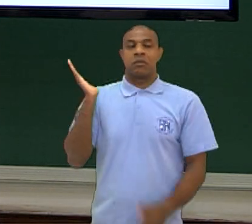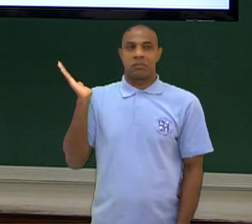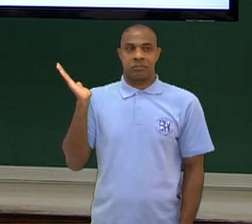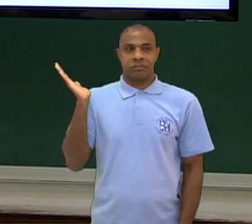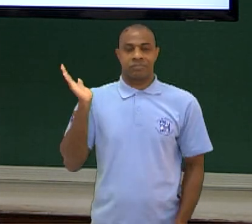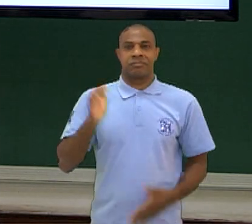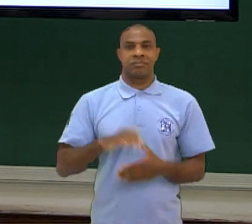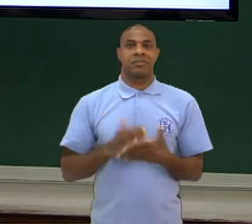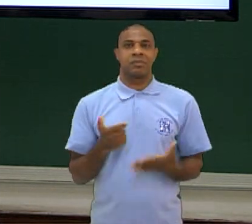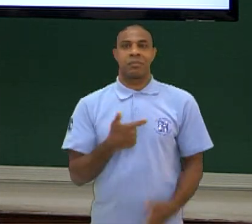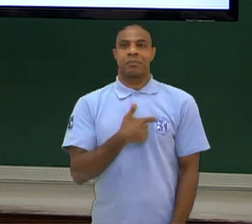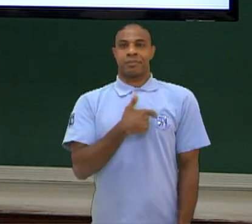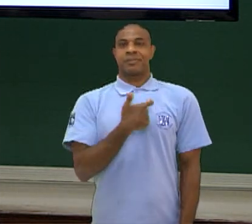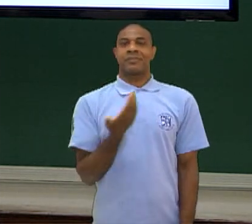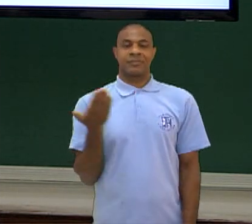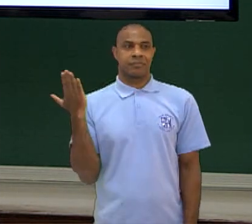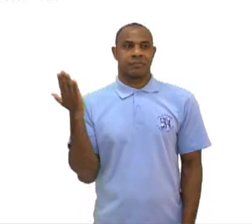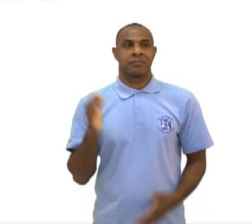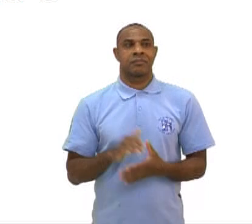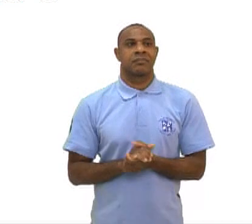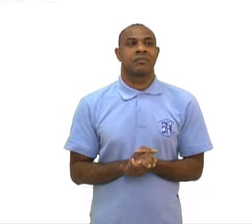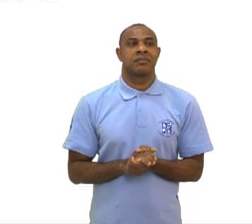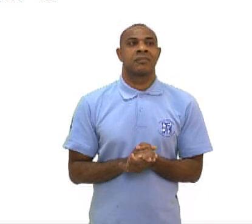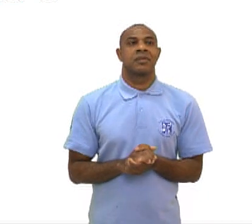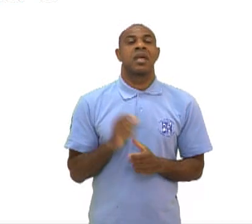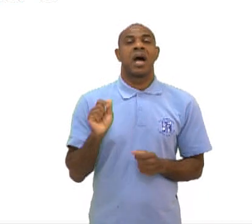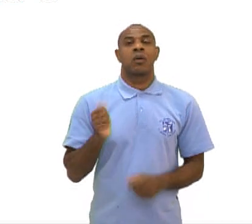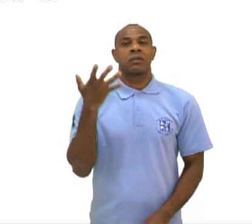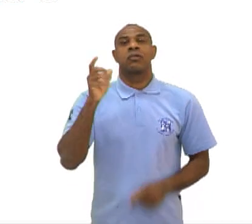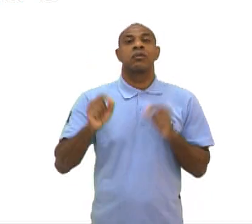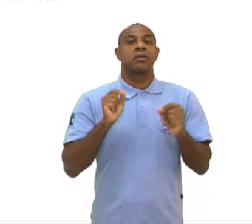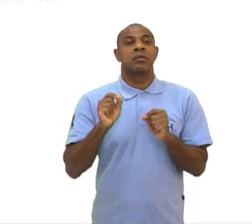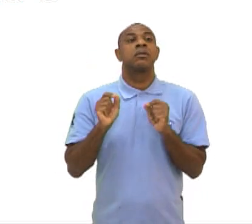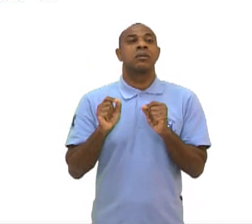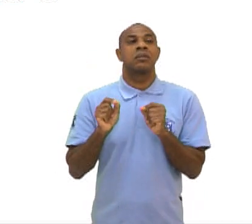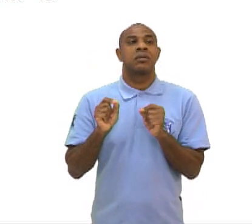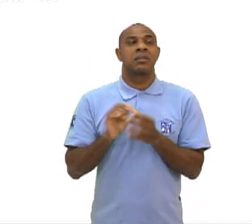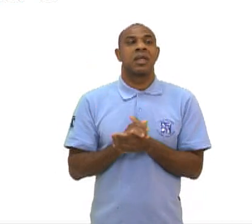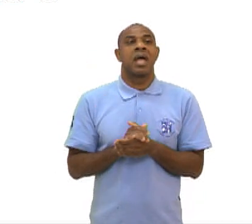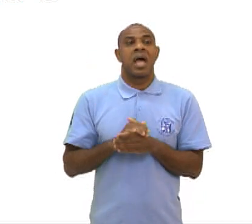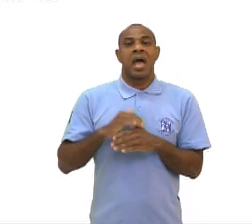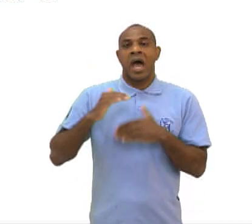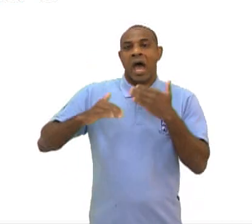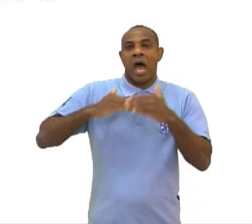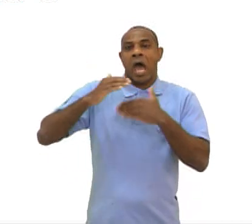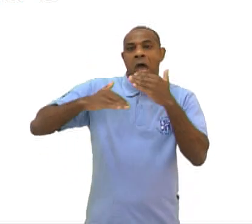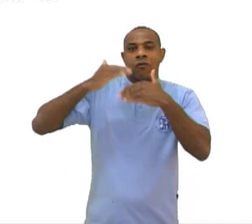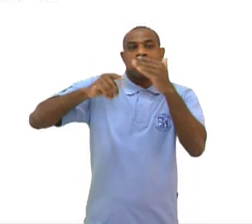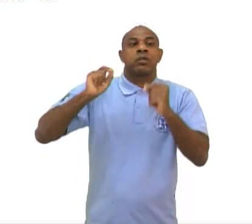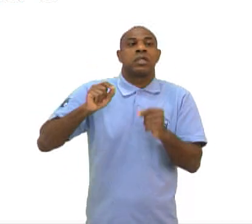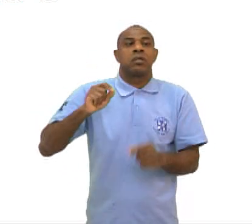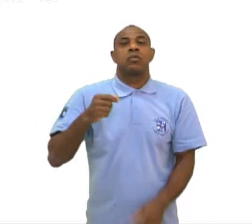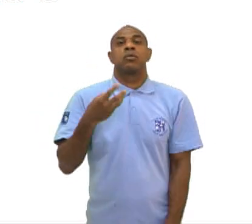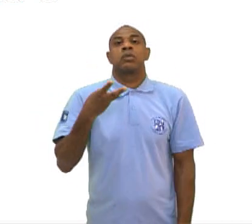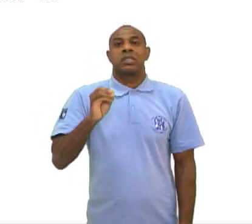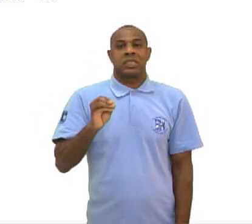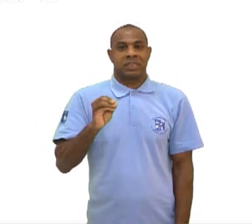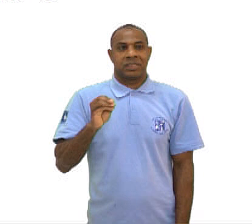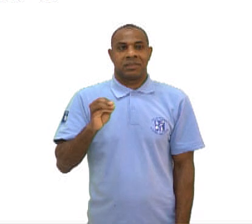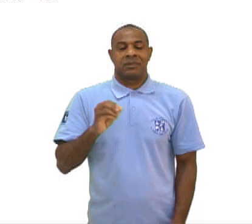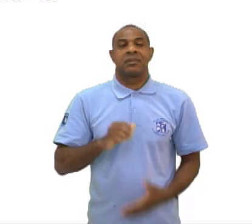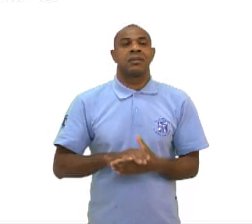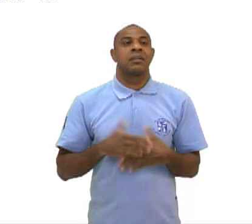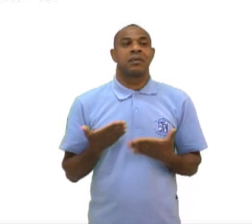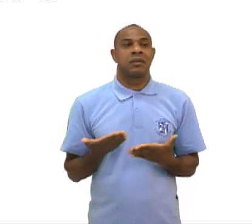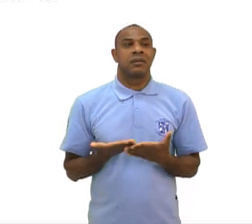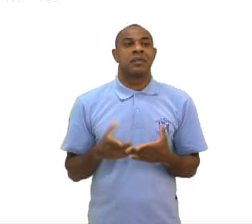figura importante do Getúlio Vargas. Então, olha lá, nos anos 30 acontece a Revolução de 30, que marca o final da política do café com leite. Há